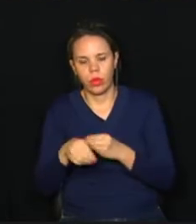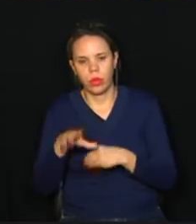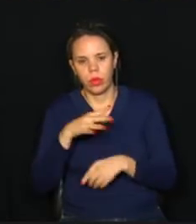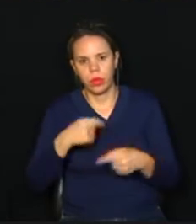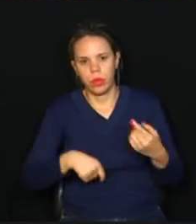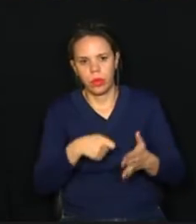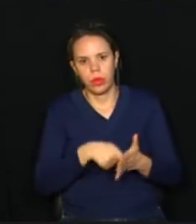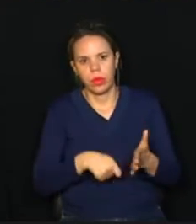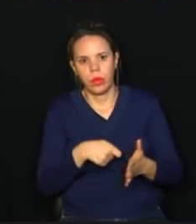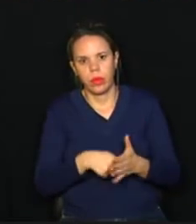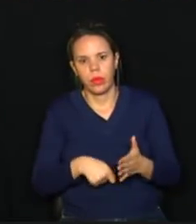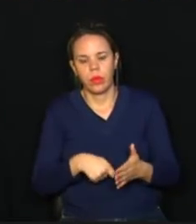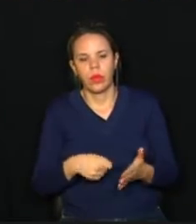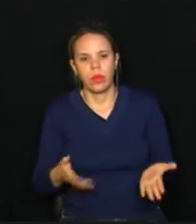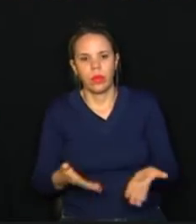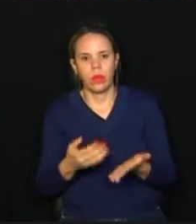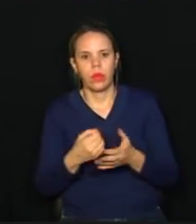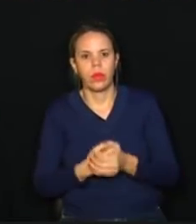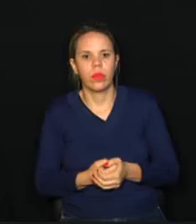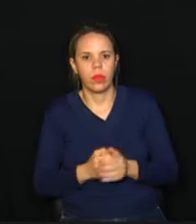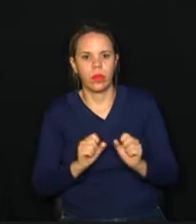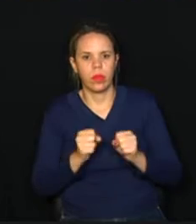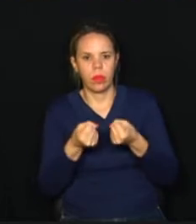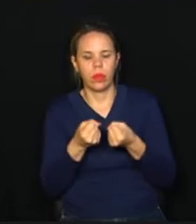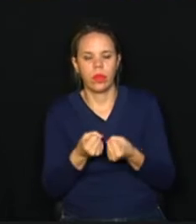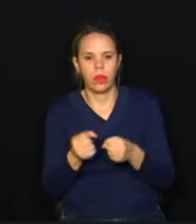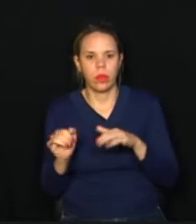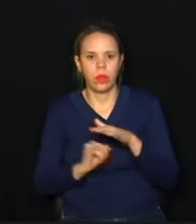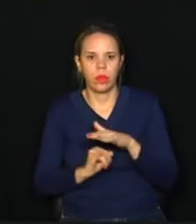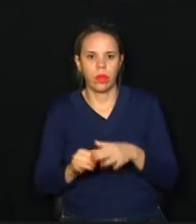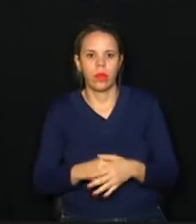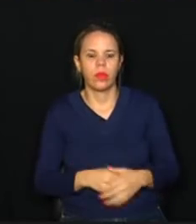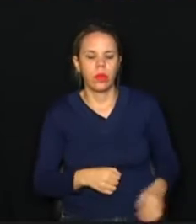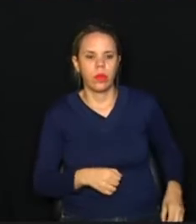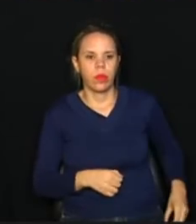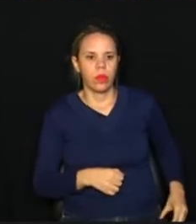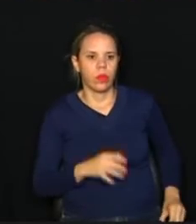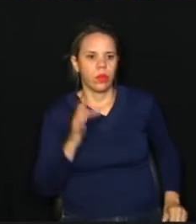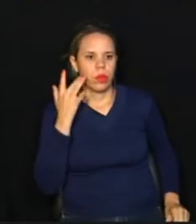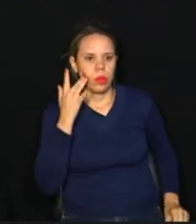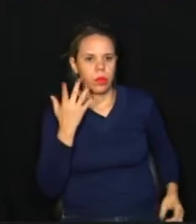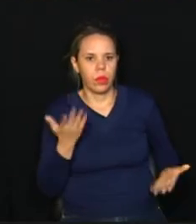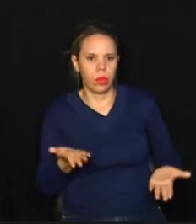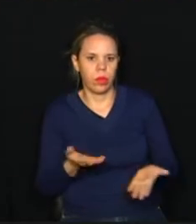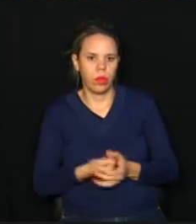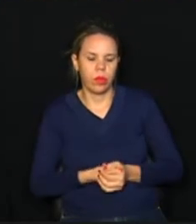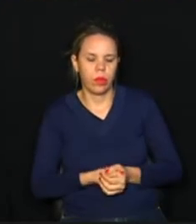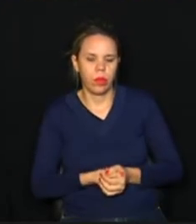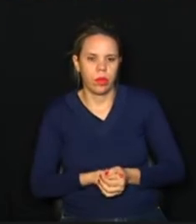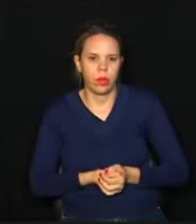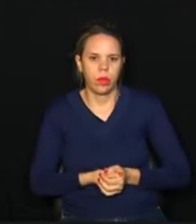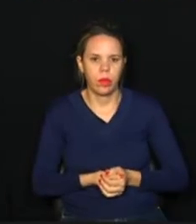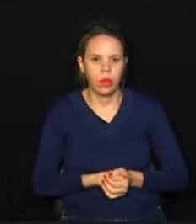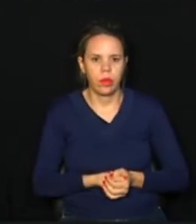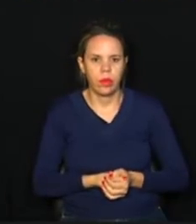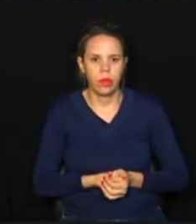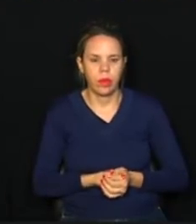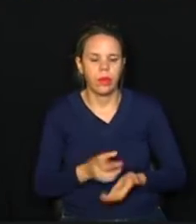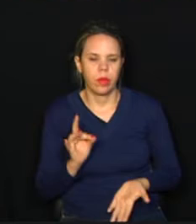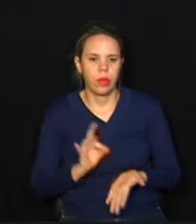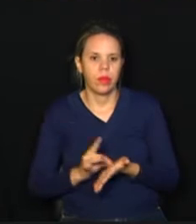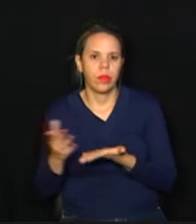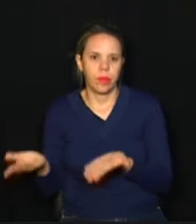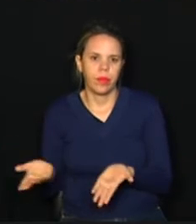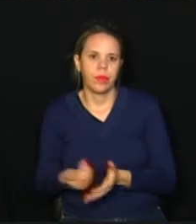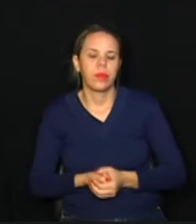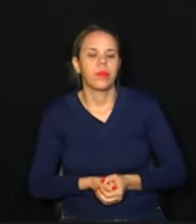política, inclusive, envolvidos e defendendo as instituições, né? Eu acho que o encaminhamento é exatamente